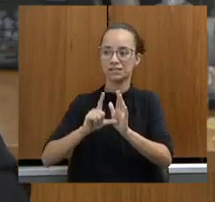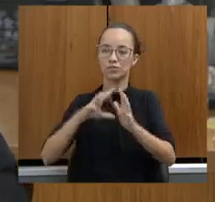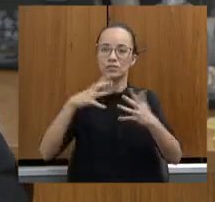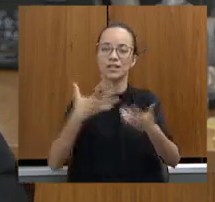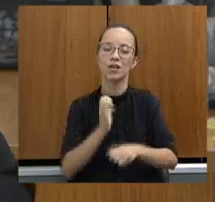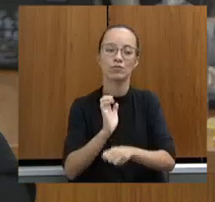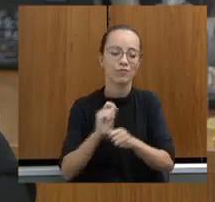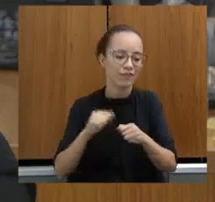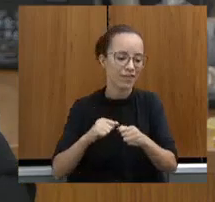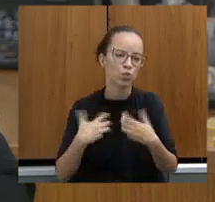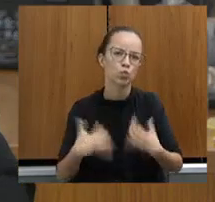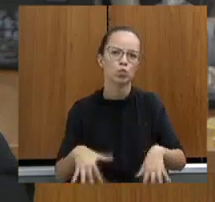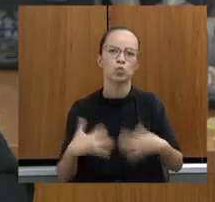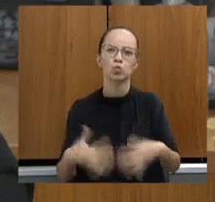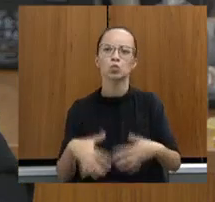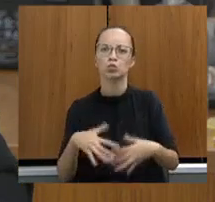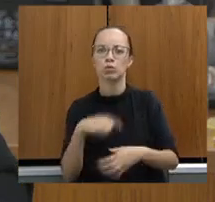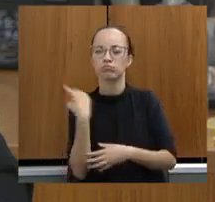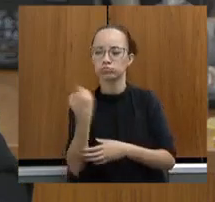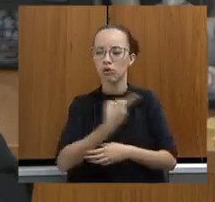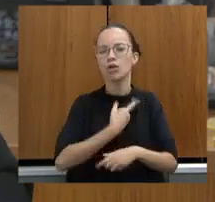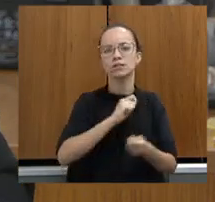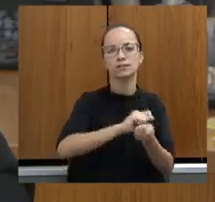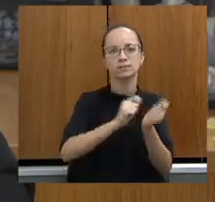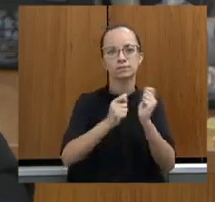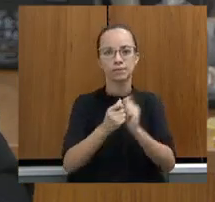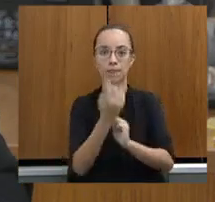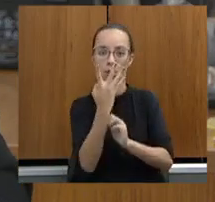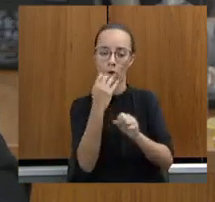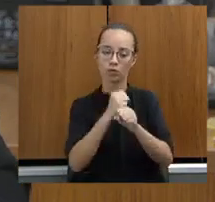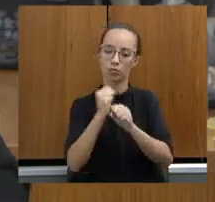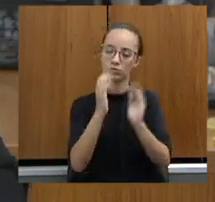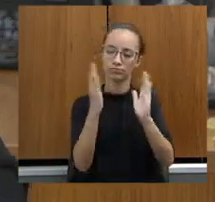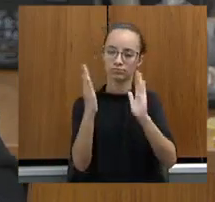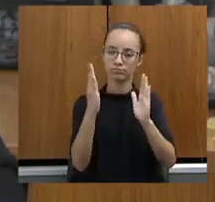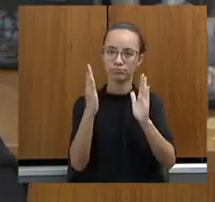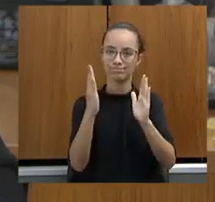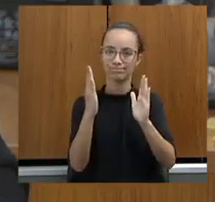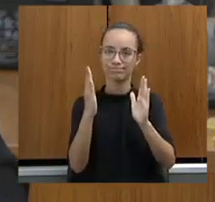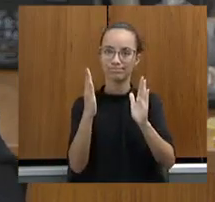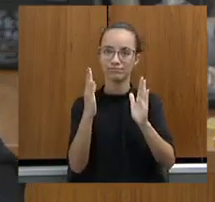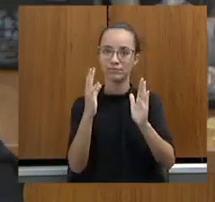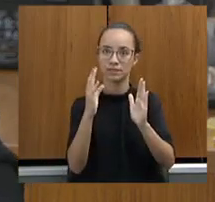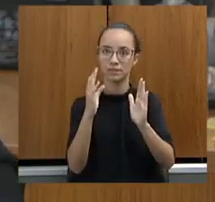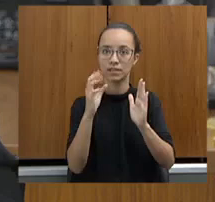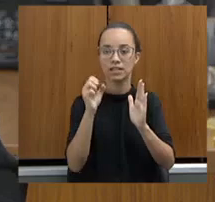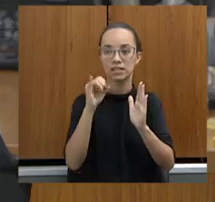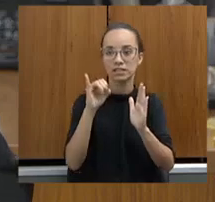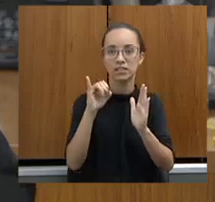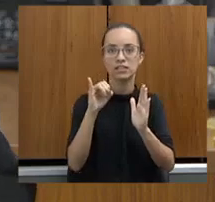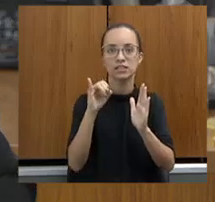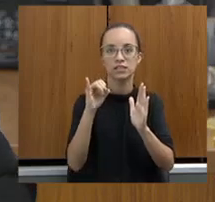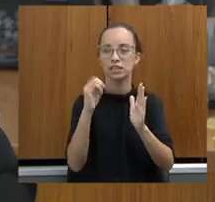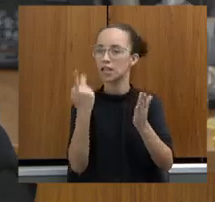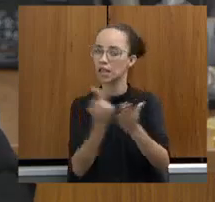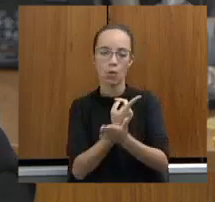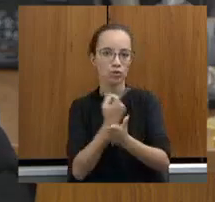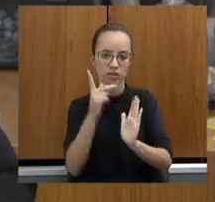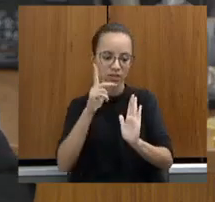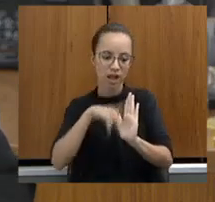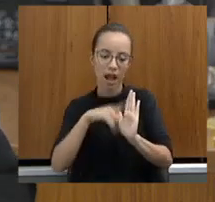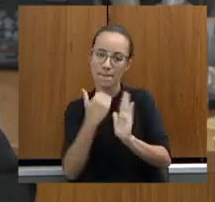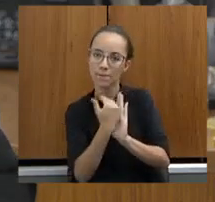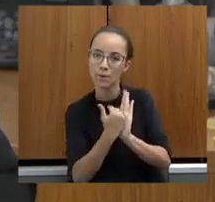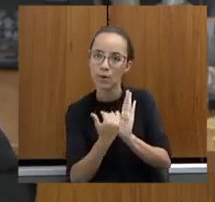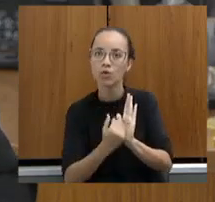é o ajuste que ele vem buscando ao longo desses últimos quatro anos ele fica comprometido se a gente não conseguir fazer isso e